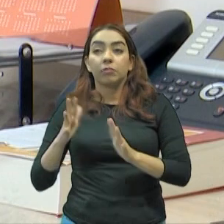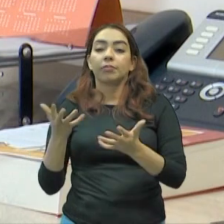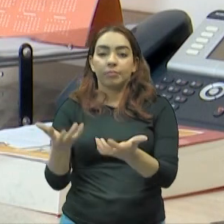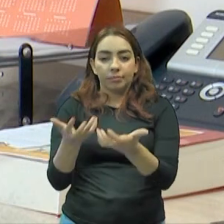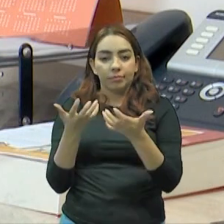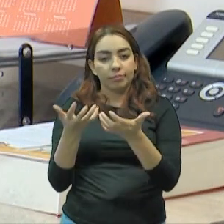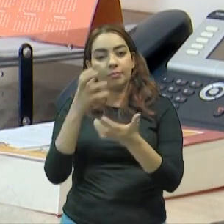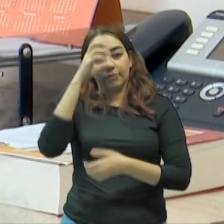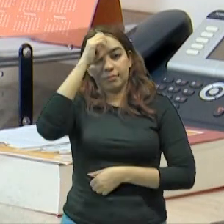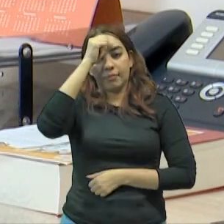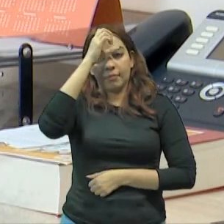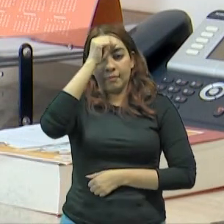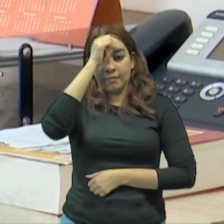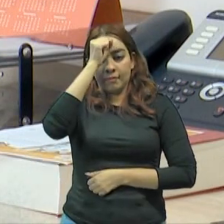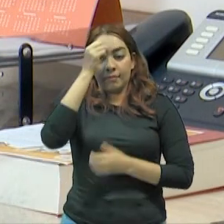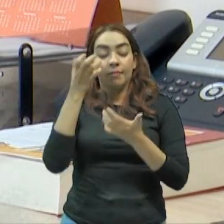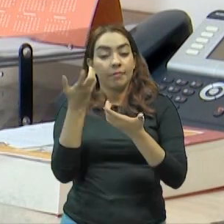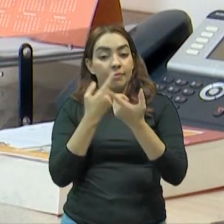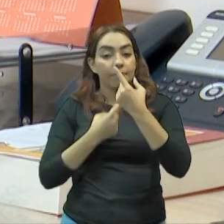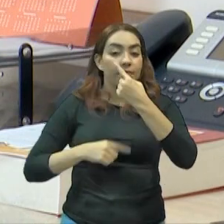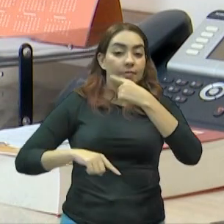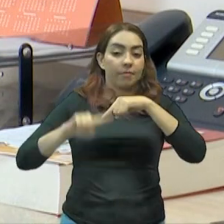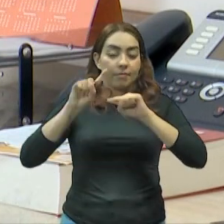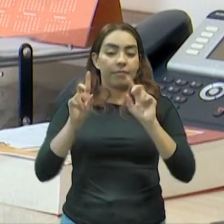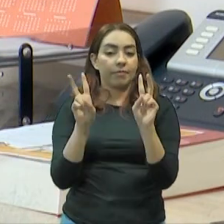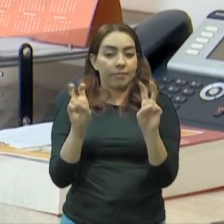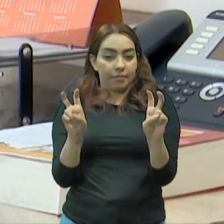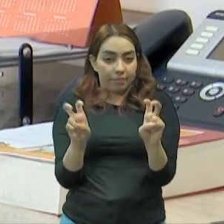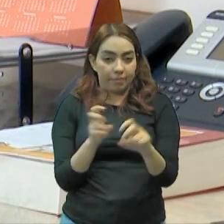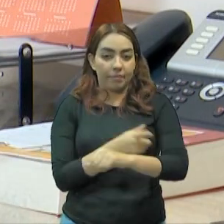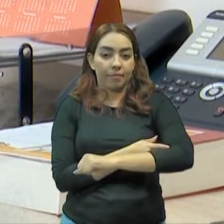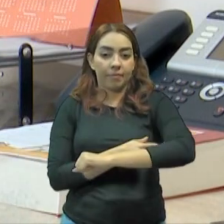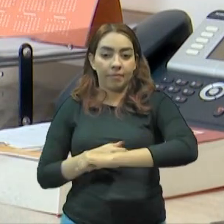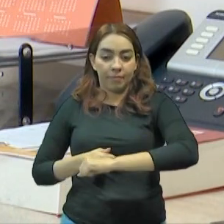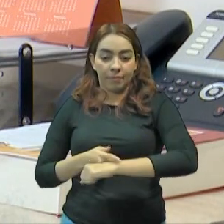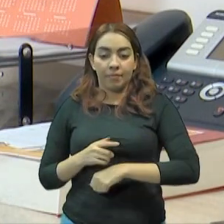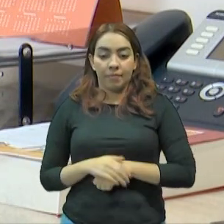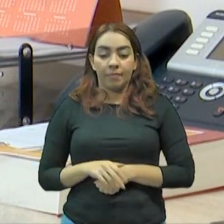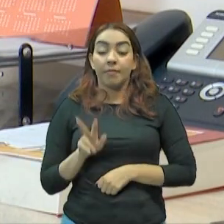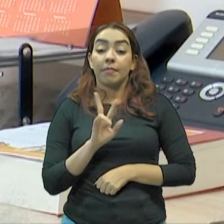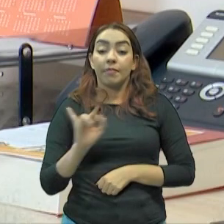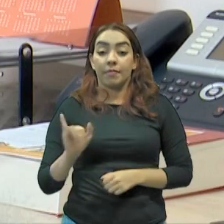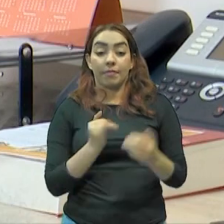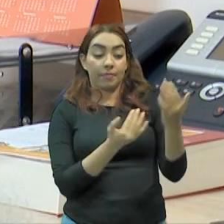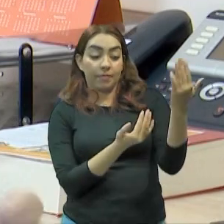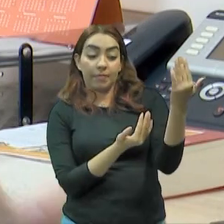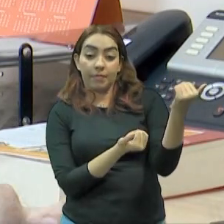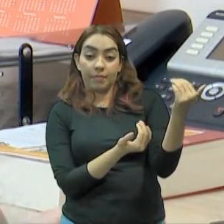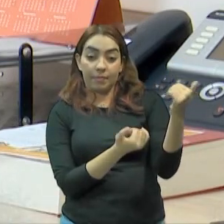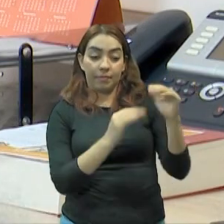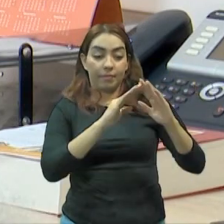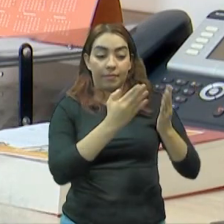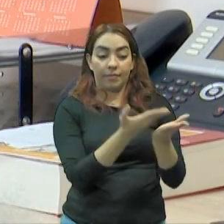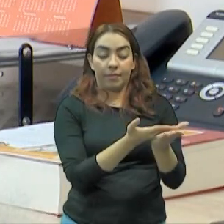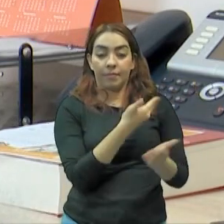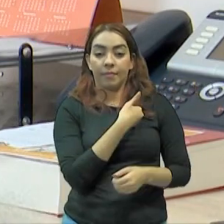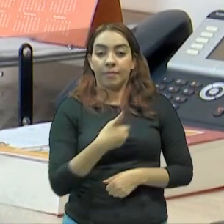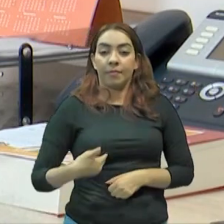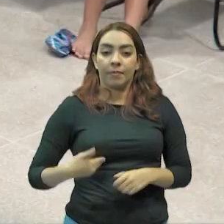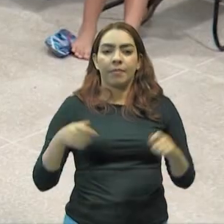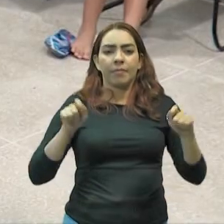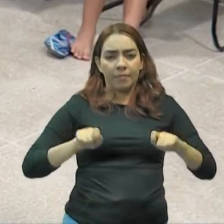é um dos grandes um dos grandes dilemas da educação em nosso país é como fazer com que o jovem da escola pública tenha acesso à